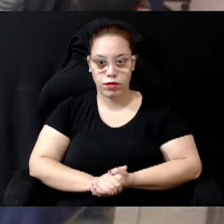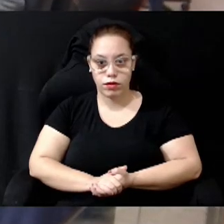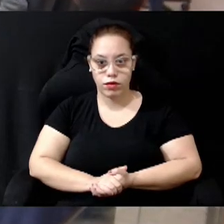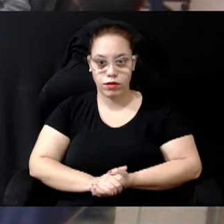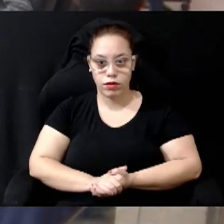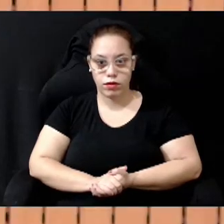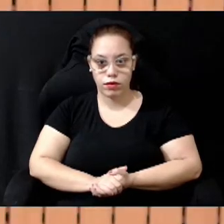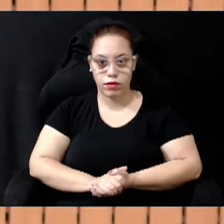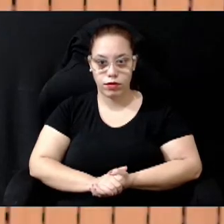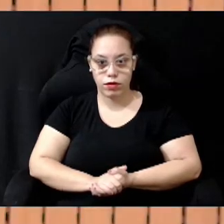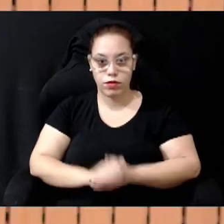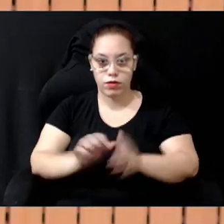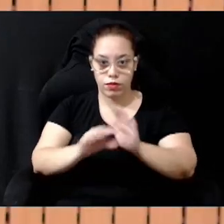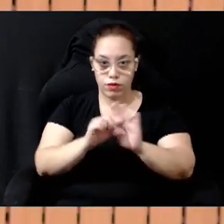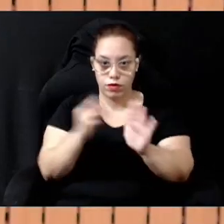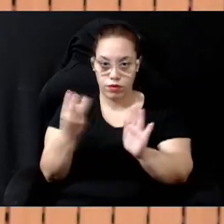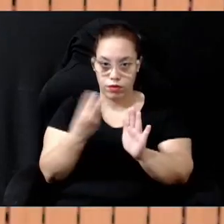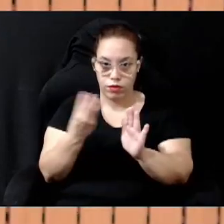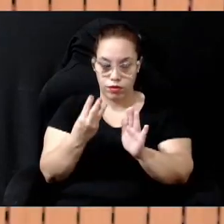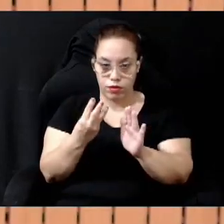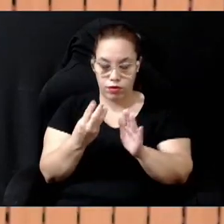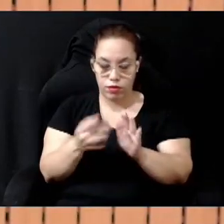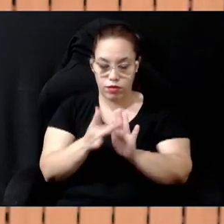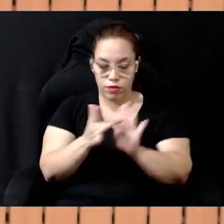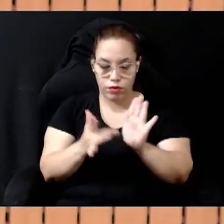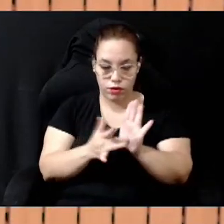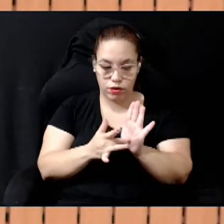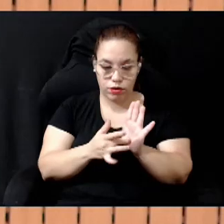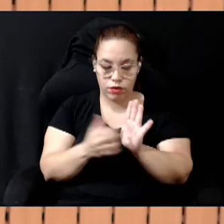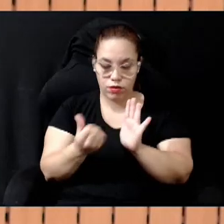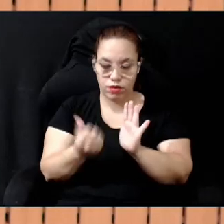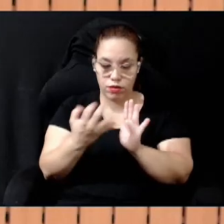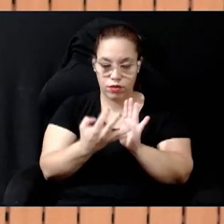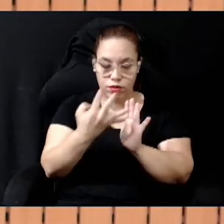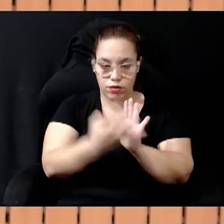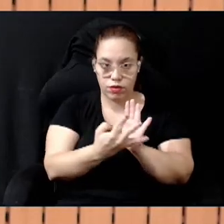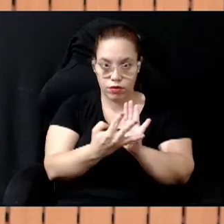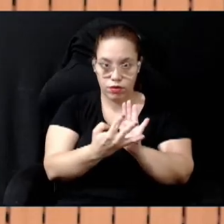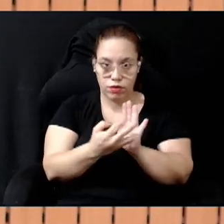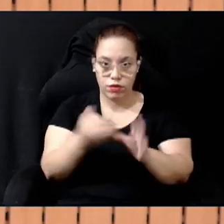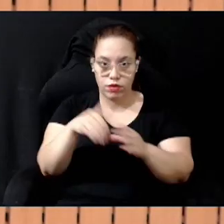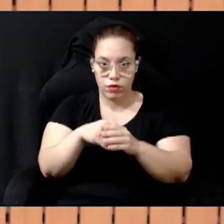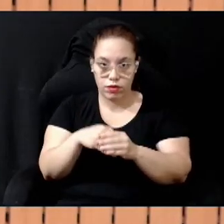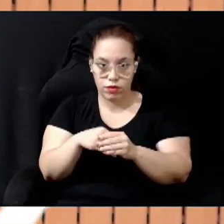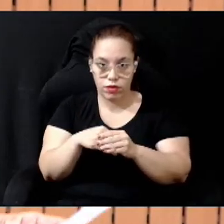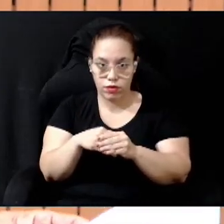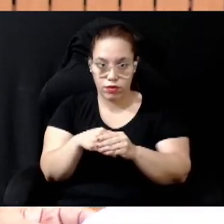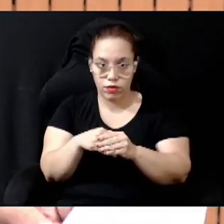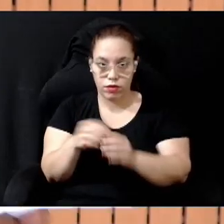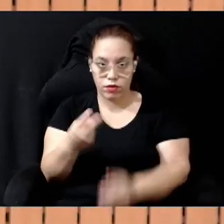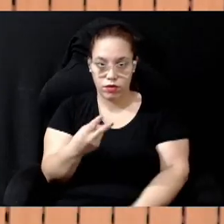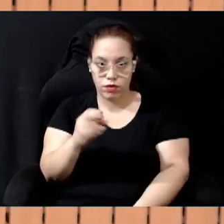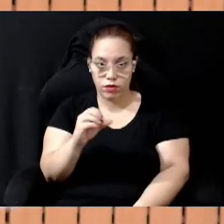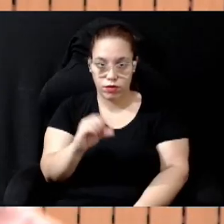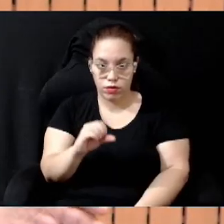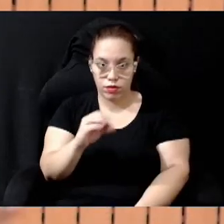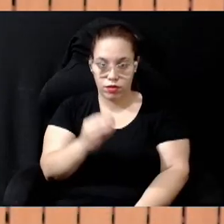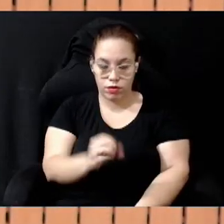Item 3, incluído na pauta nos termos do artigo 144 do Regimento Interno, mediante requerimento 2090/24.